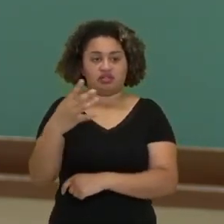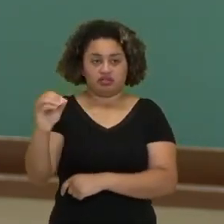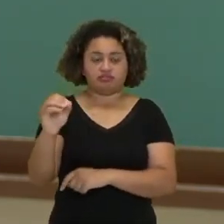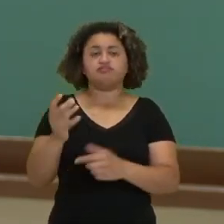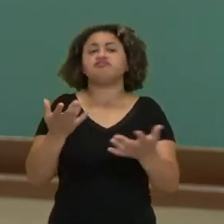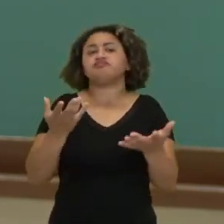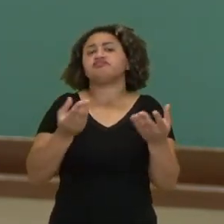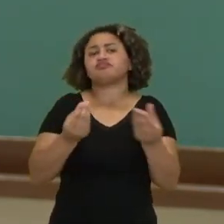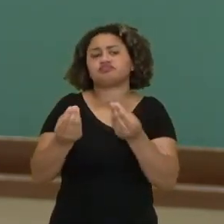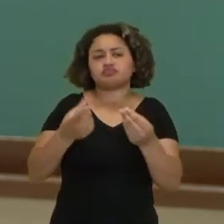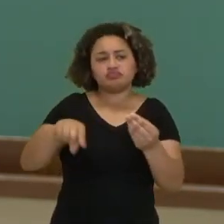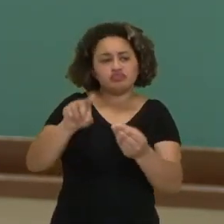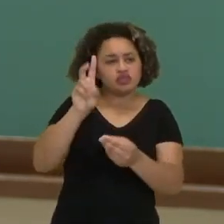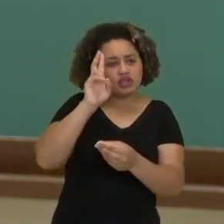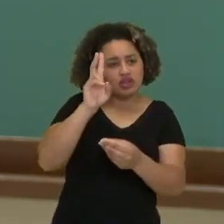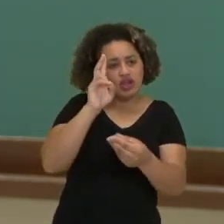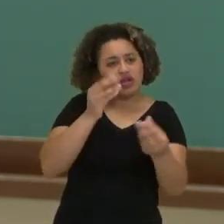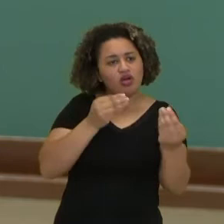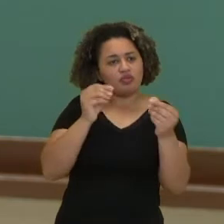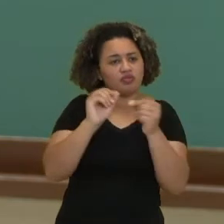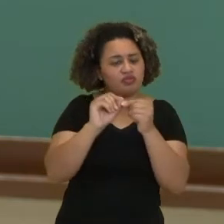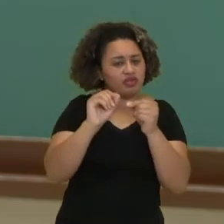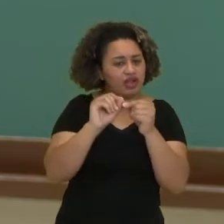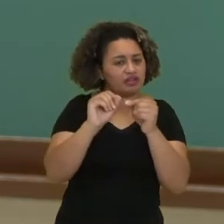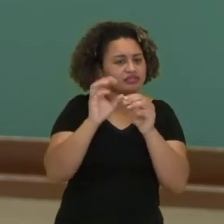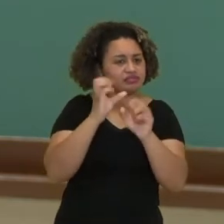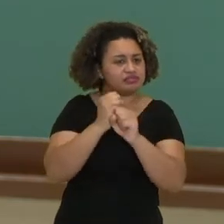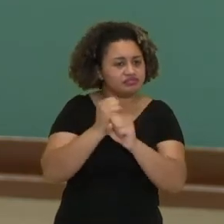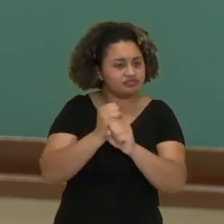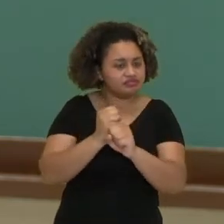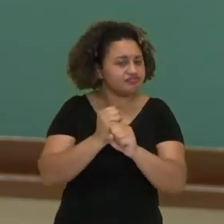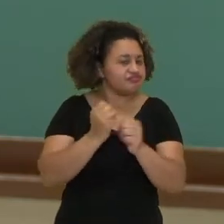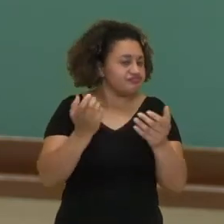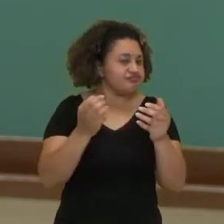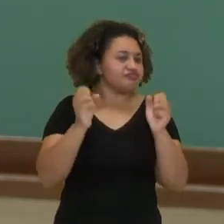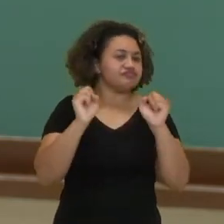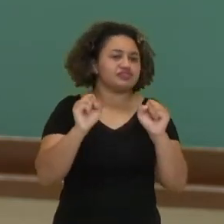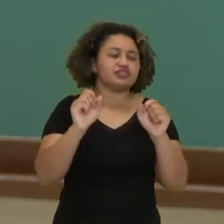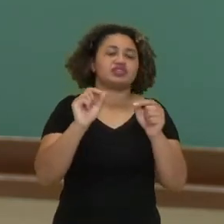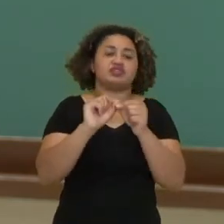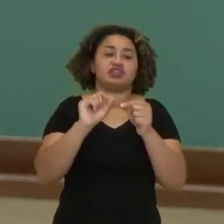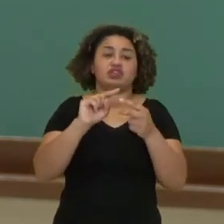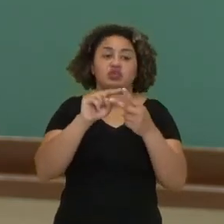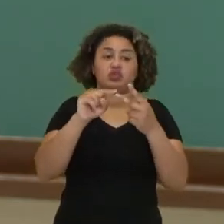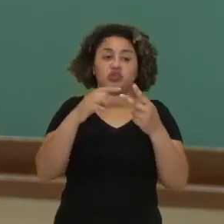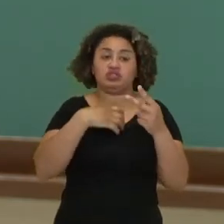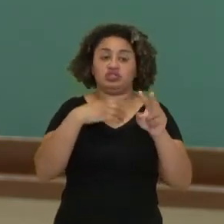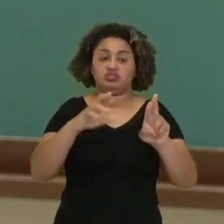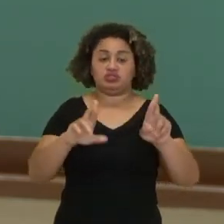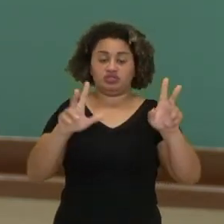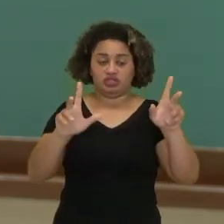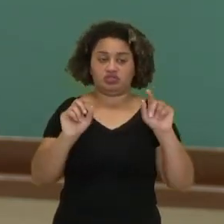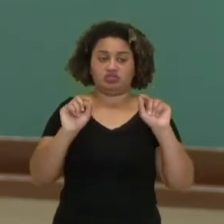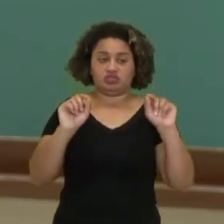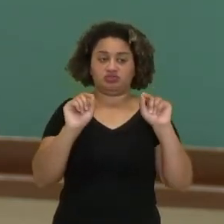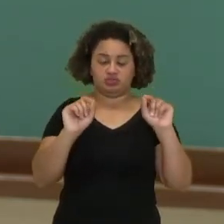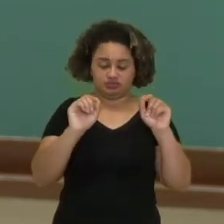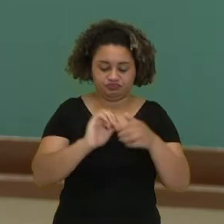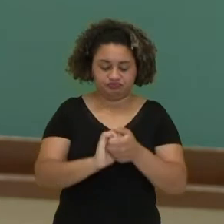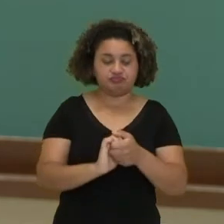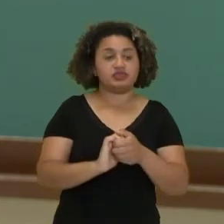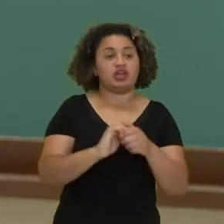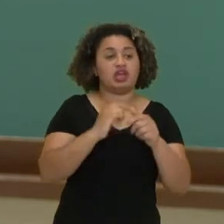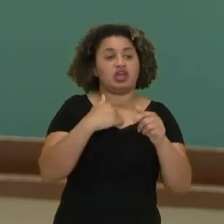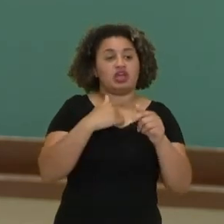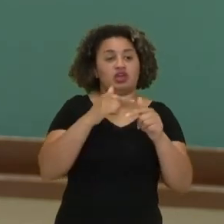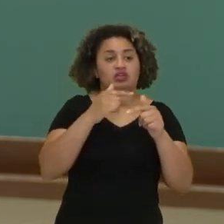Então, vocês se lembram como é que a gente faz esse cálculo? Bom, eu poderia fazer de duas formas, tá? Eu poderia